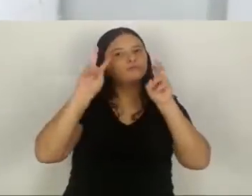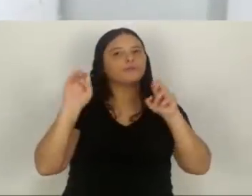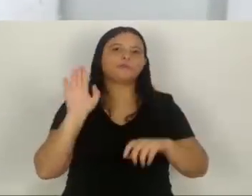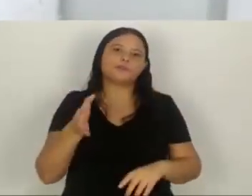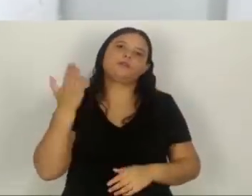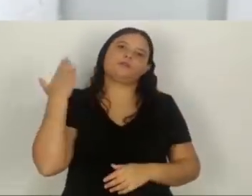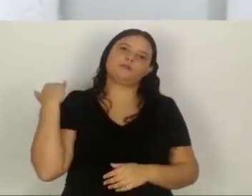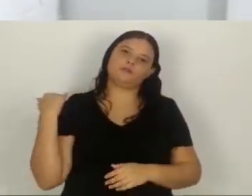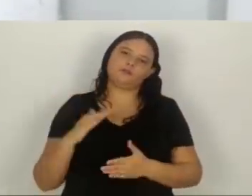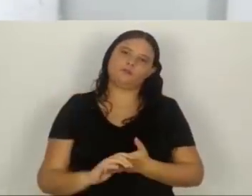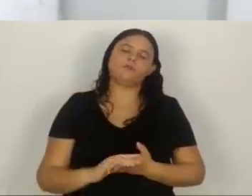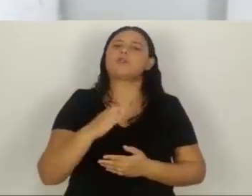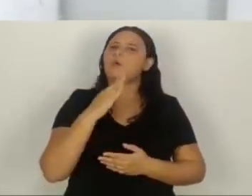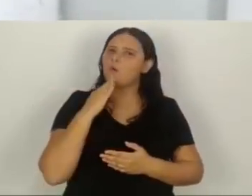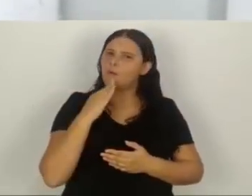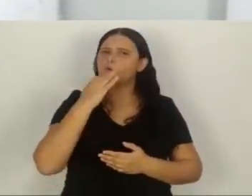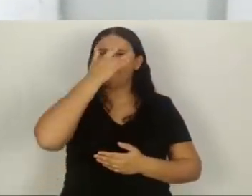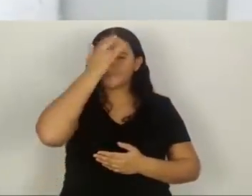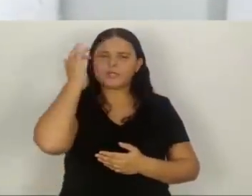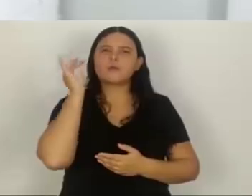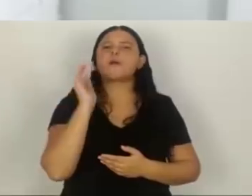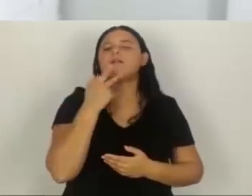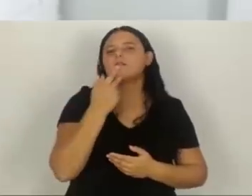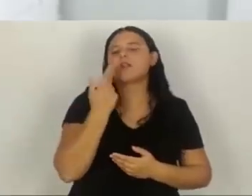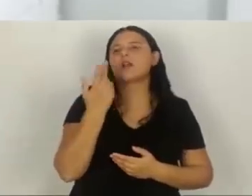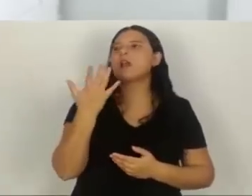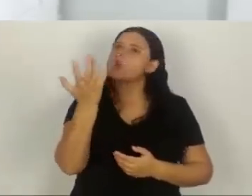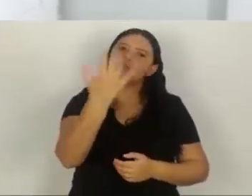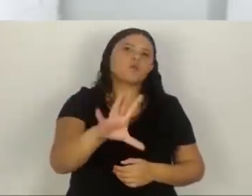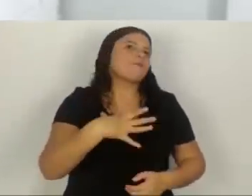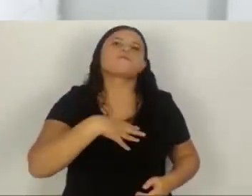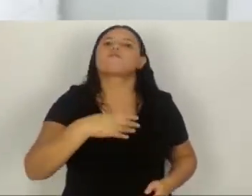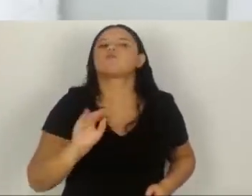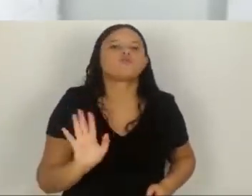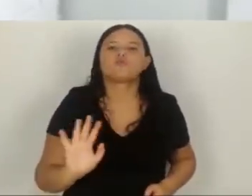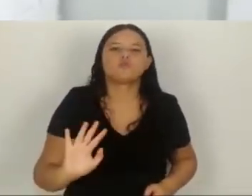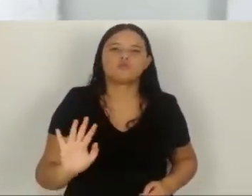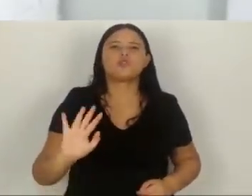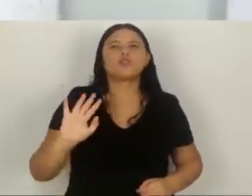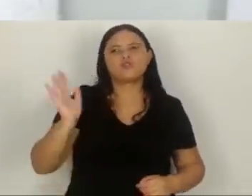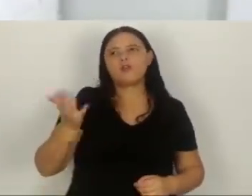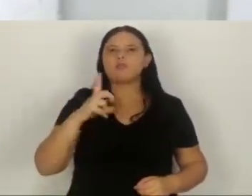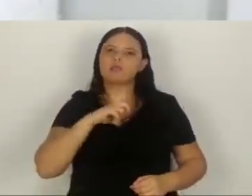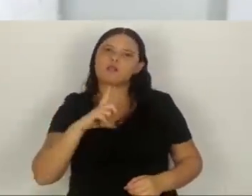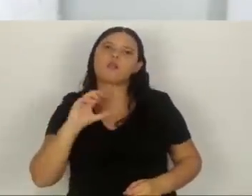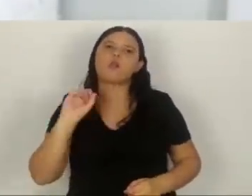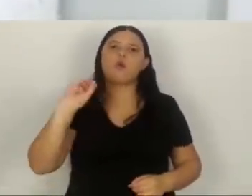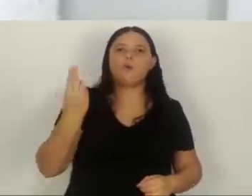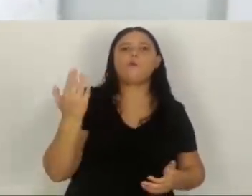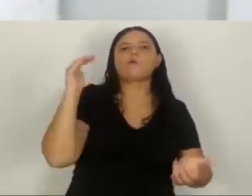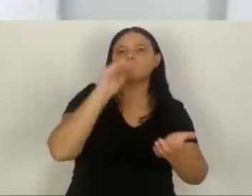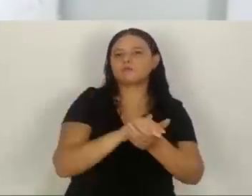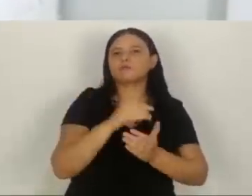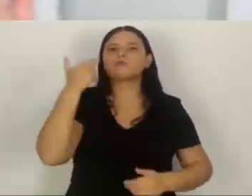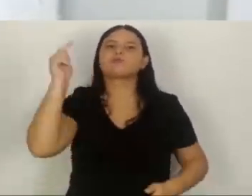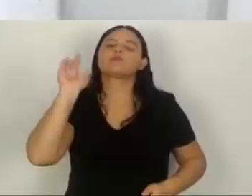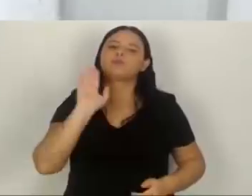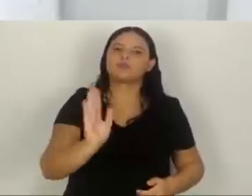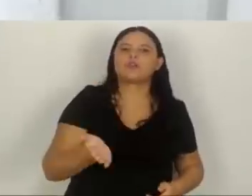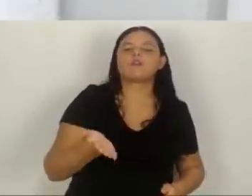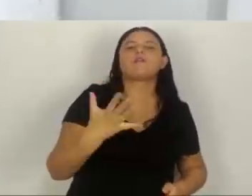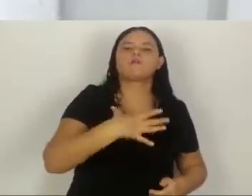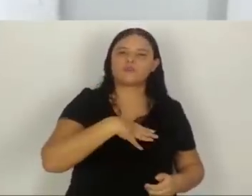deveria ter sido dita. Eu conheço casais que o cara fala, eu não quero filhos, eu já tenho, eu já vim de um outro casamento, eu